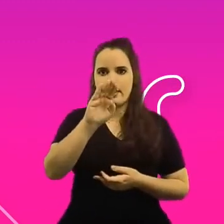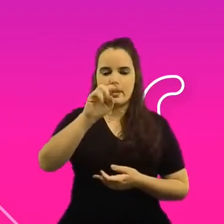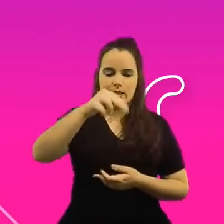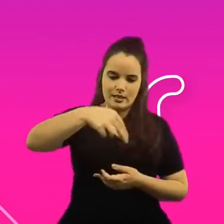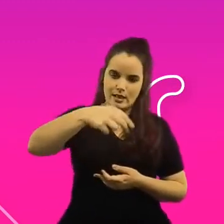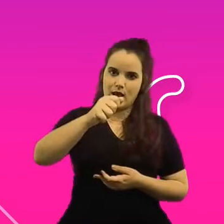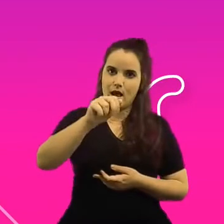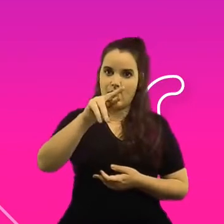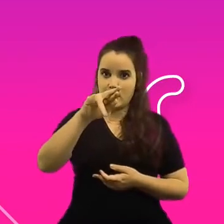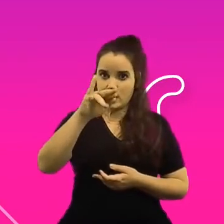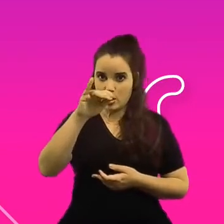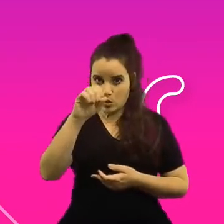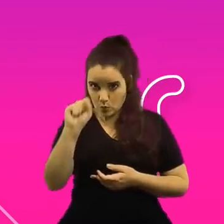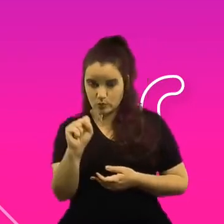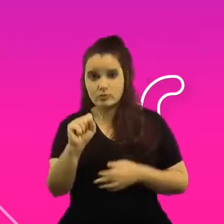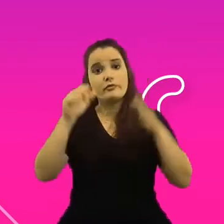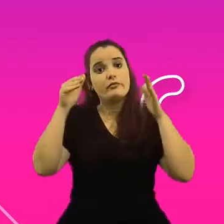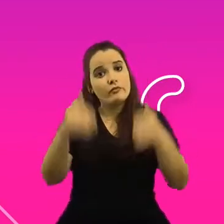vocês podem acessar.